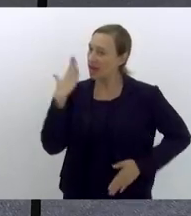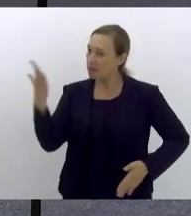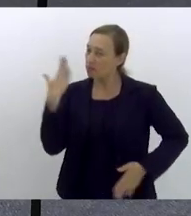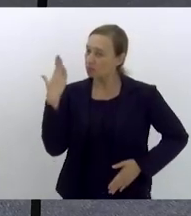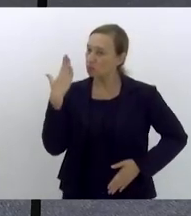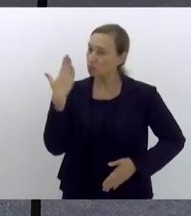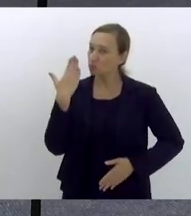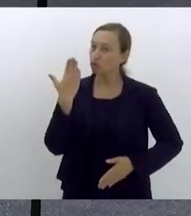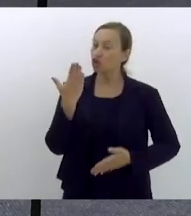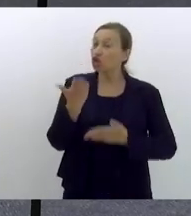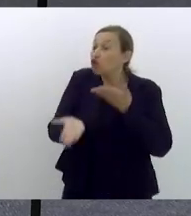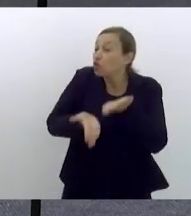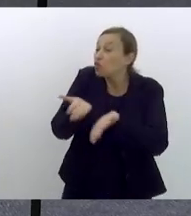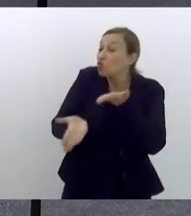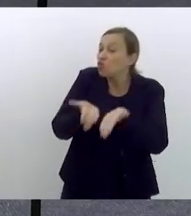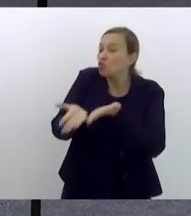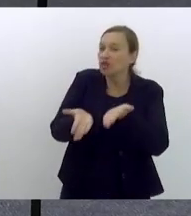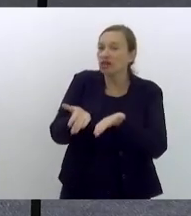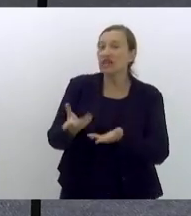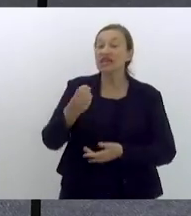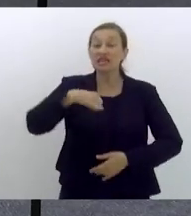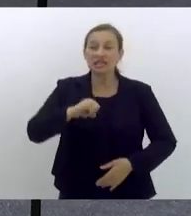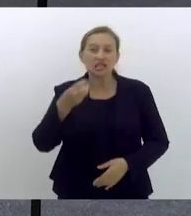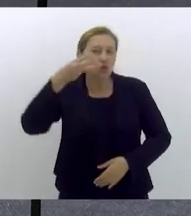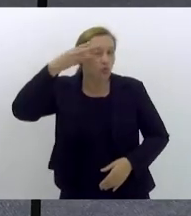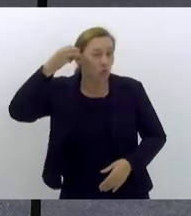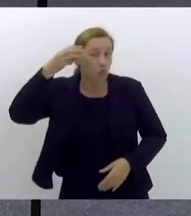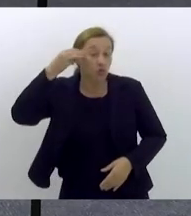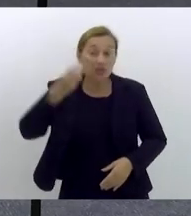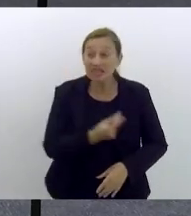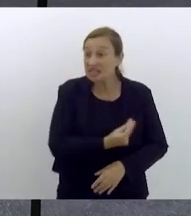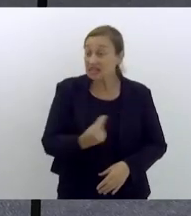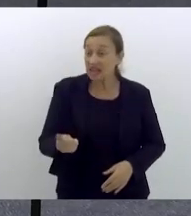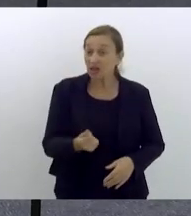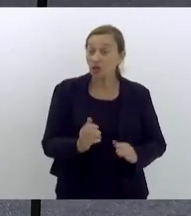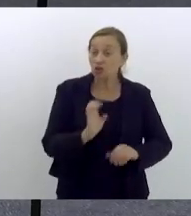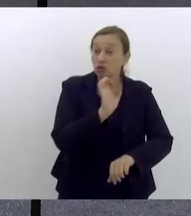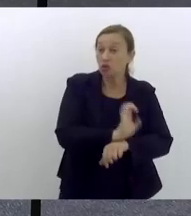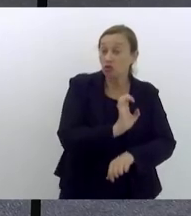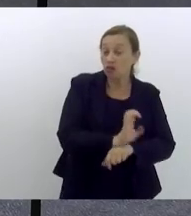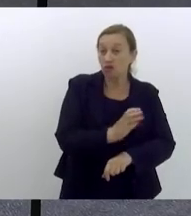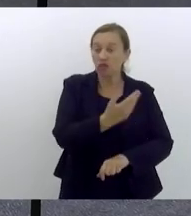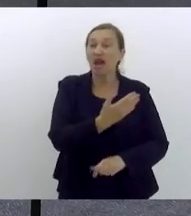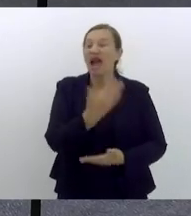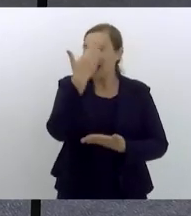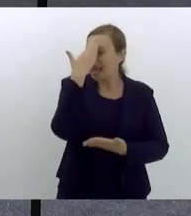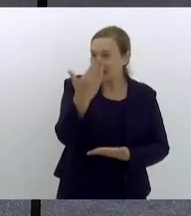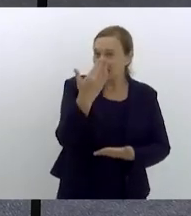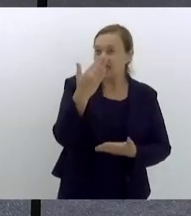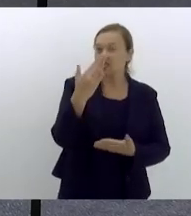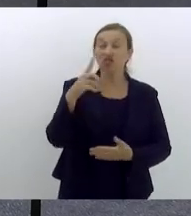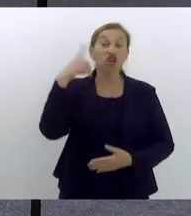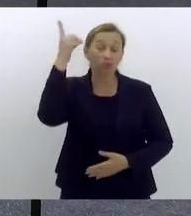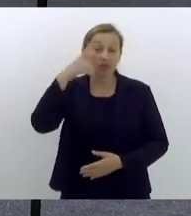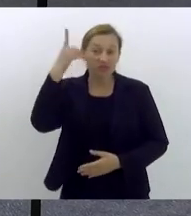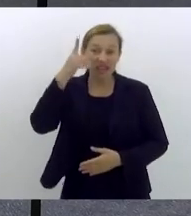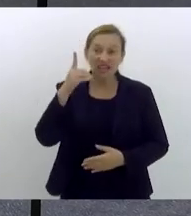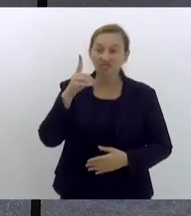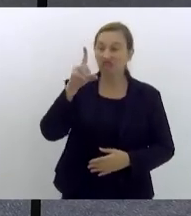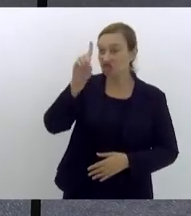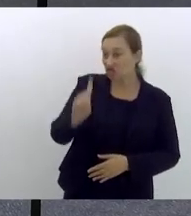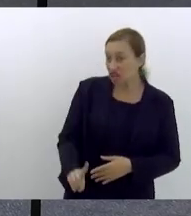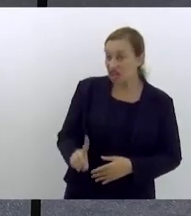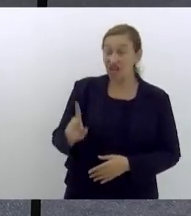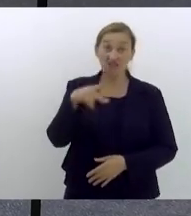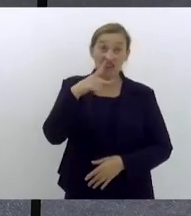estimação se o Wilson saiu do Governo do Estado agradeço os deputados de direita não venha para